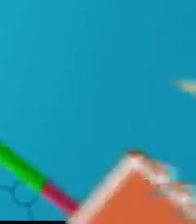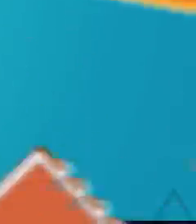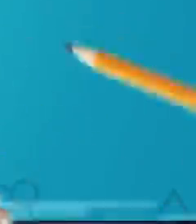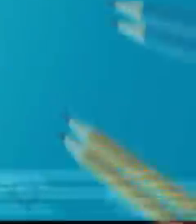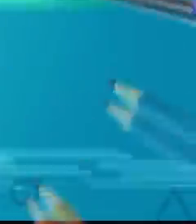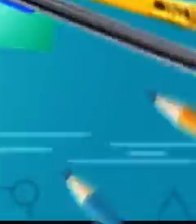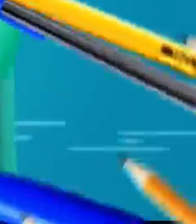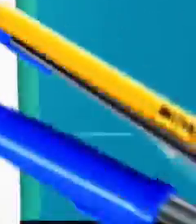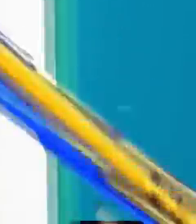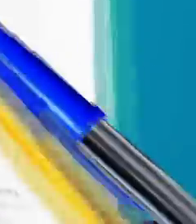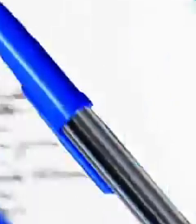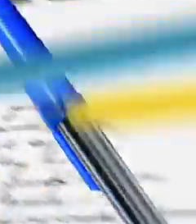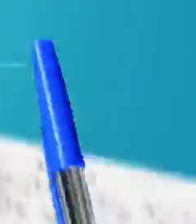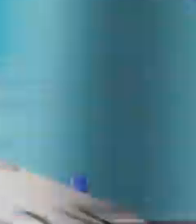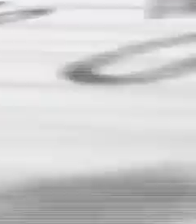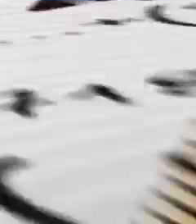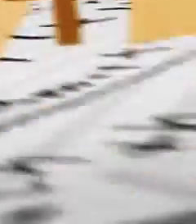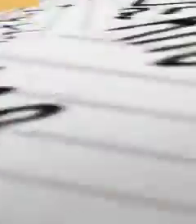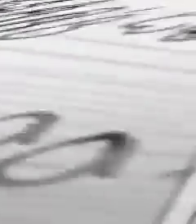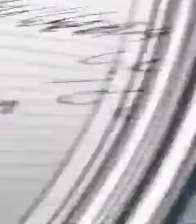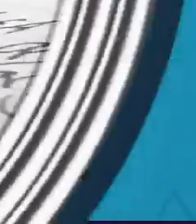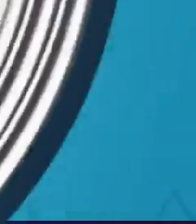E aí